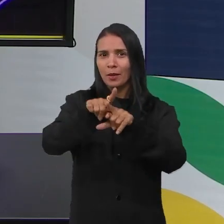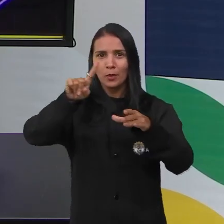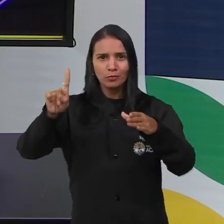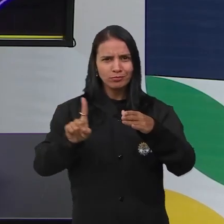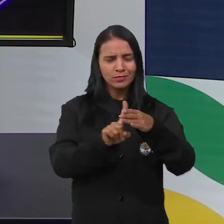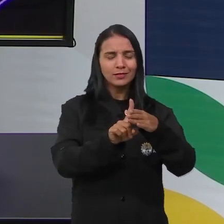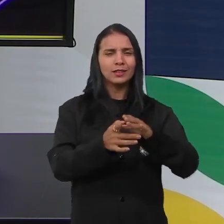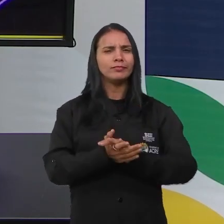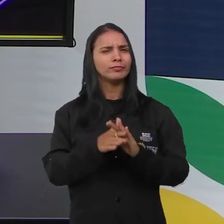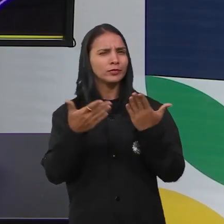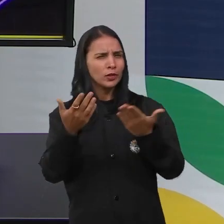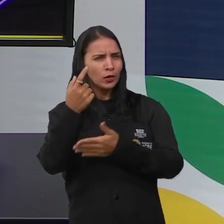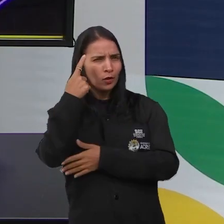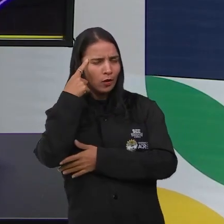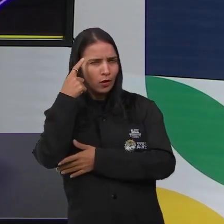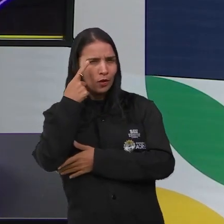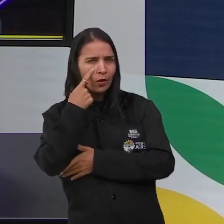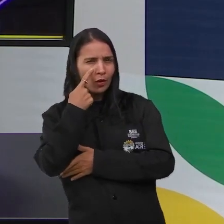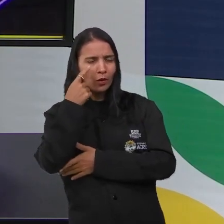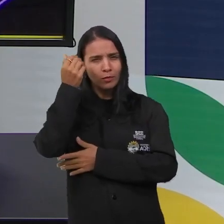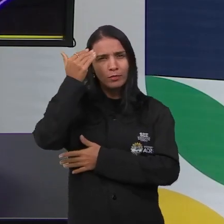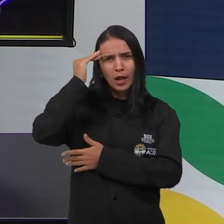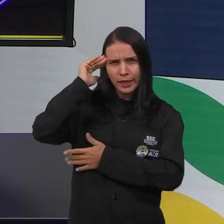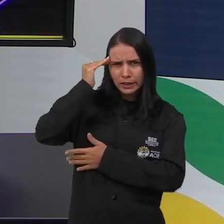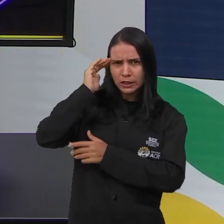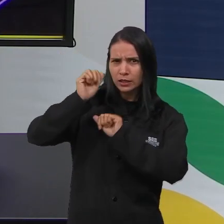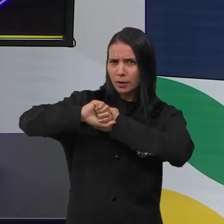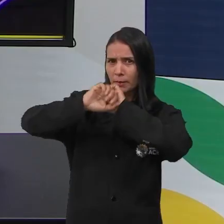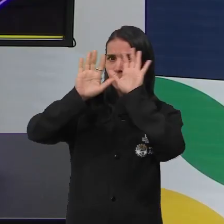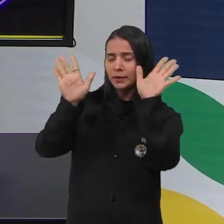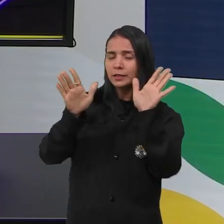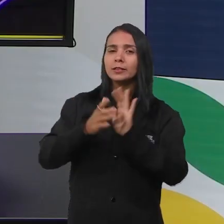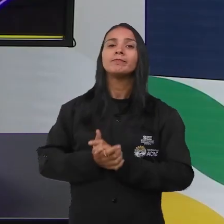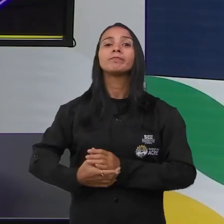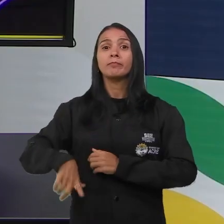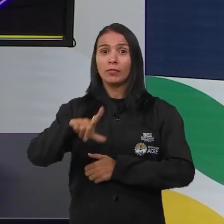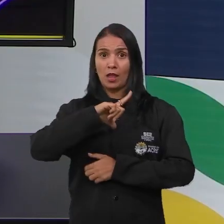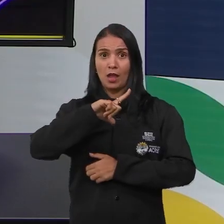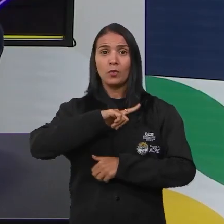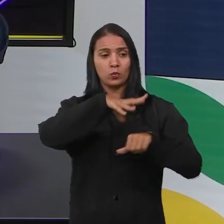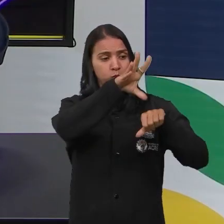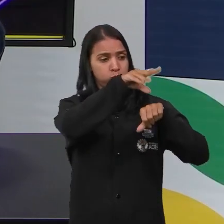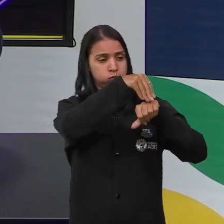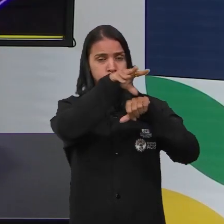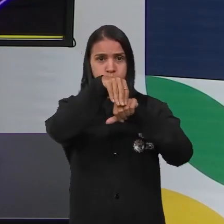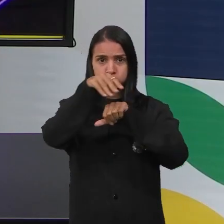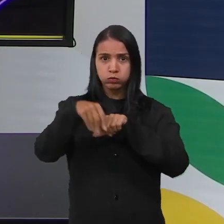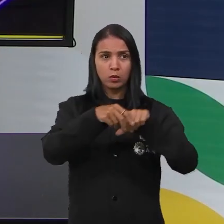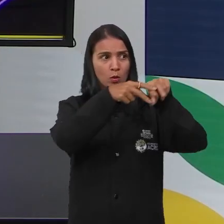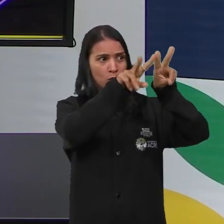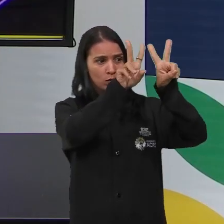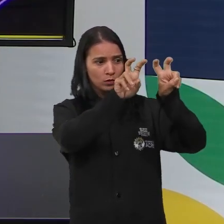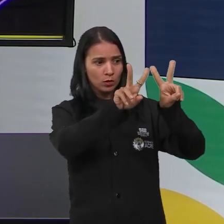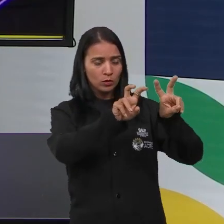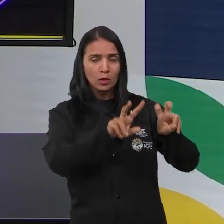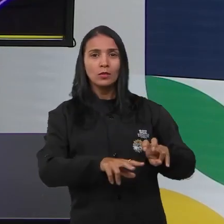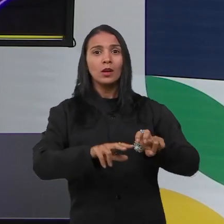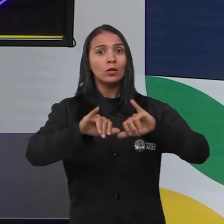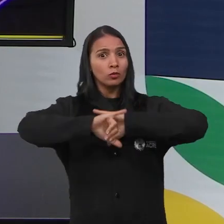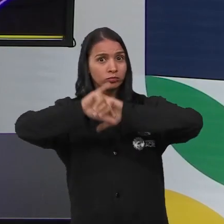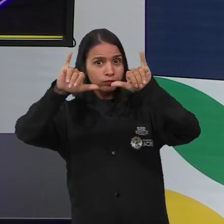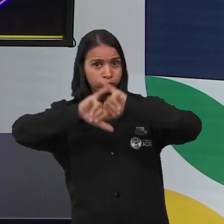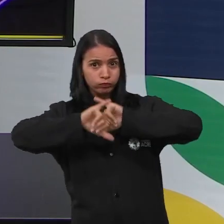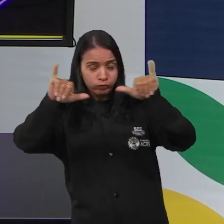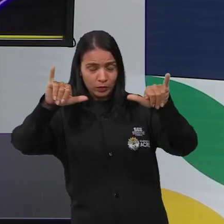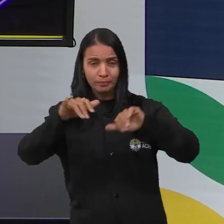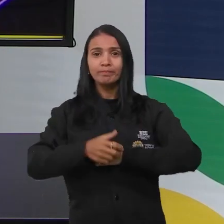só para a gente entender um pouquinho melhor, tem um conteúdo, tem uma notícia, e essa